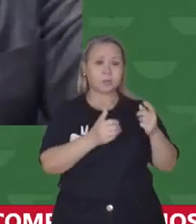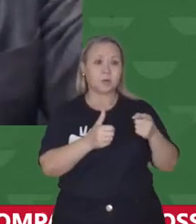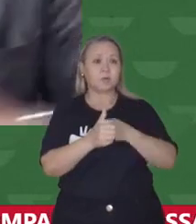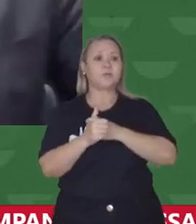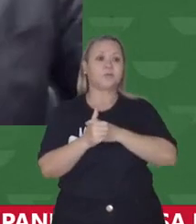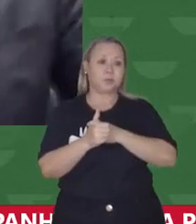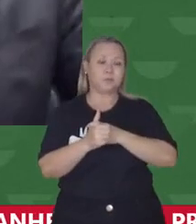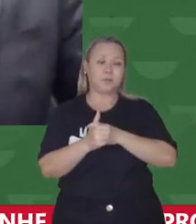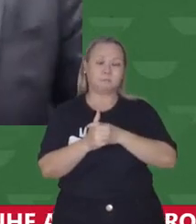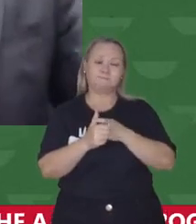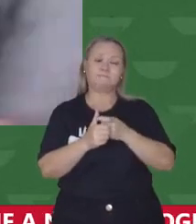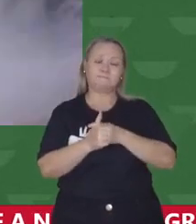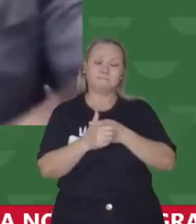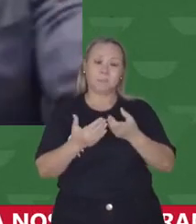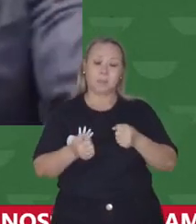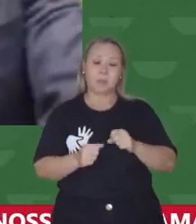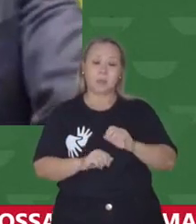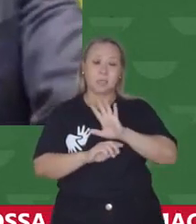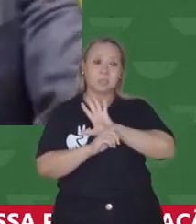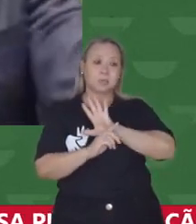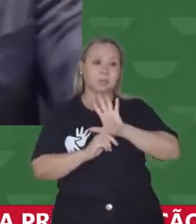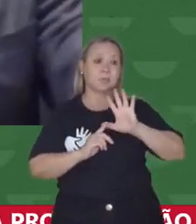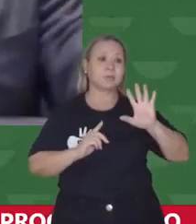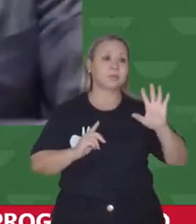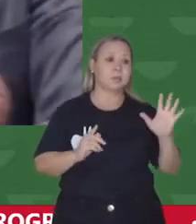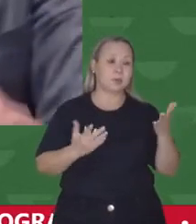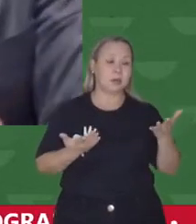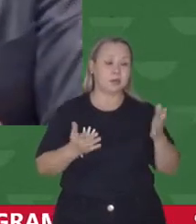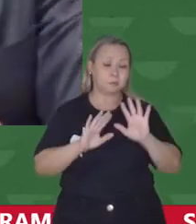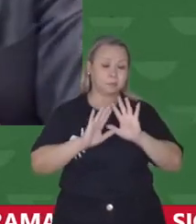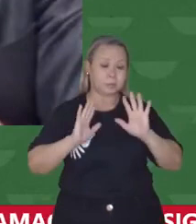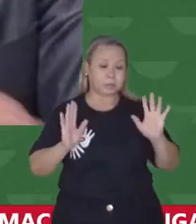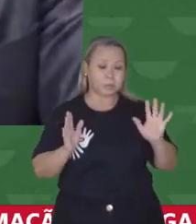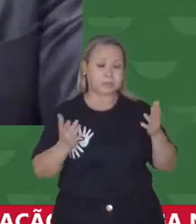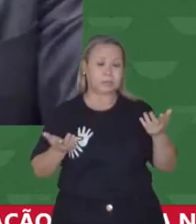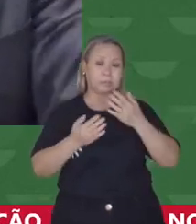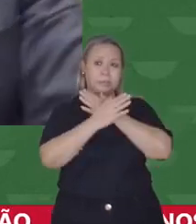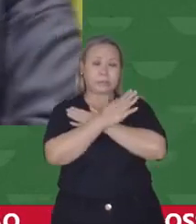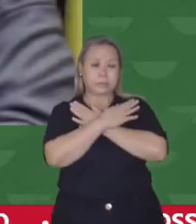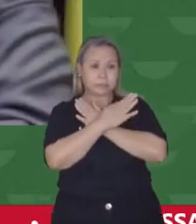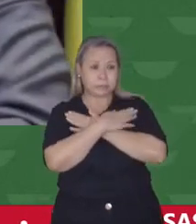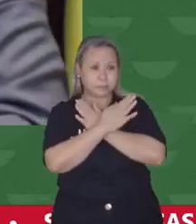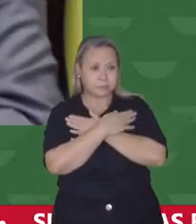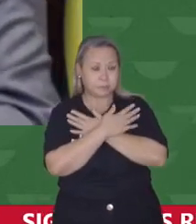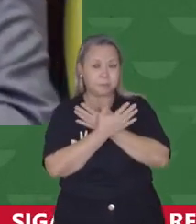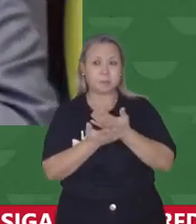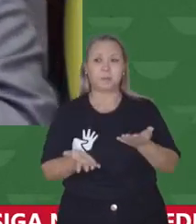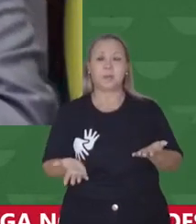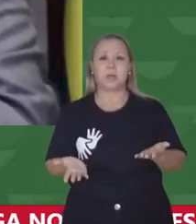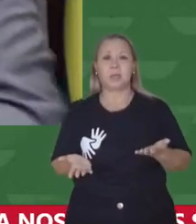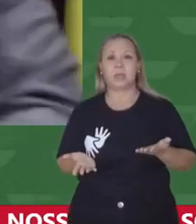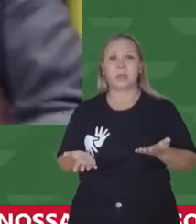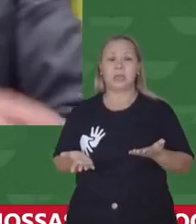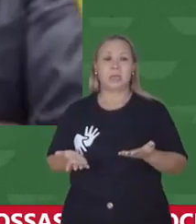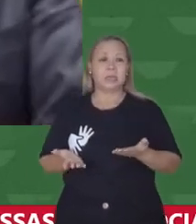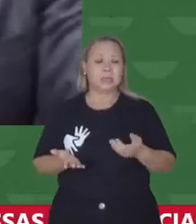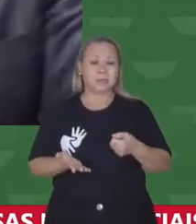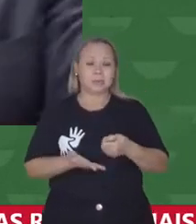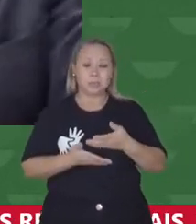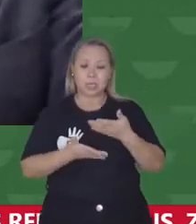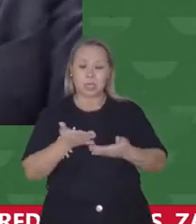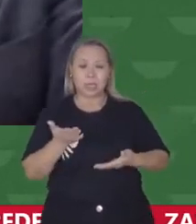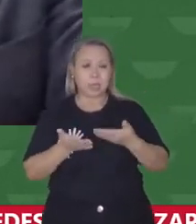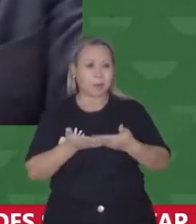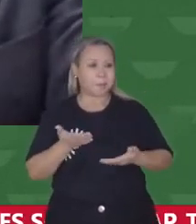diante desse cenário, por exemplo, diante desse cenário de desemprego, né, de absoluta perda do poder